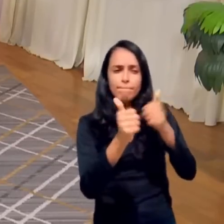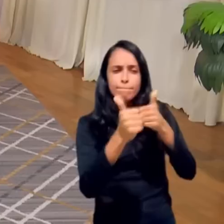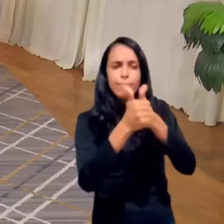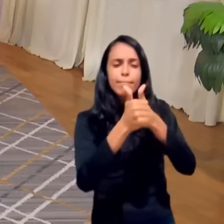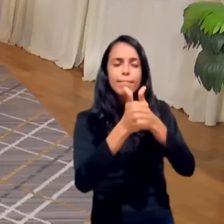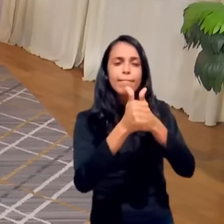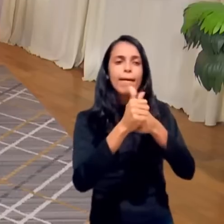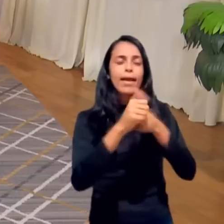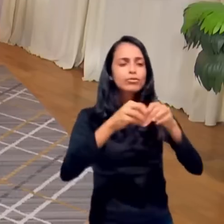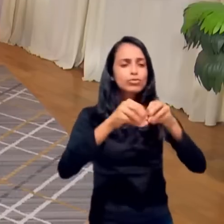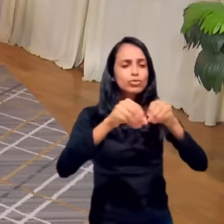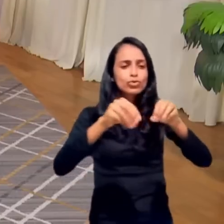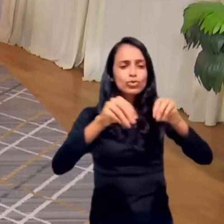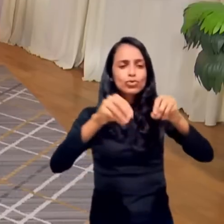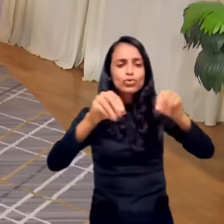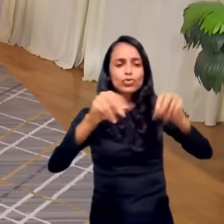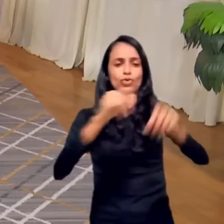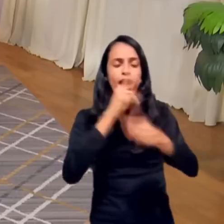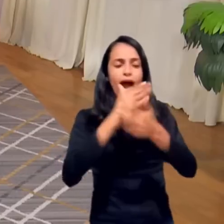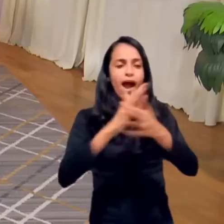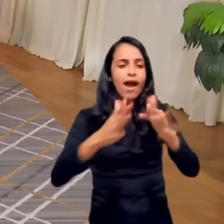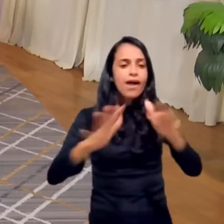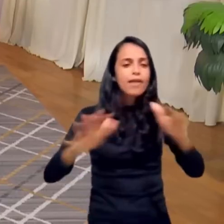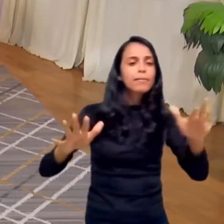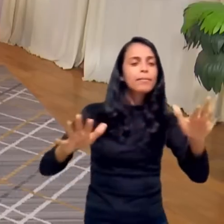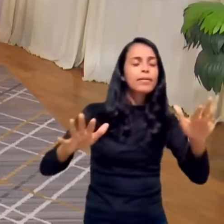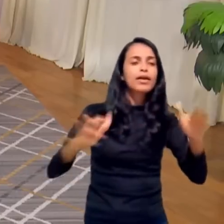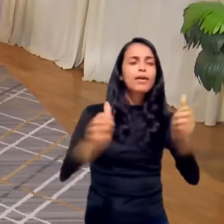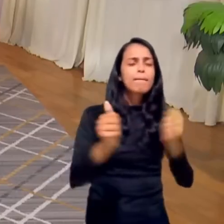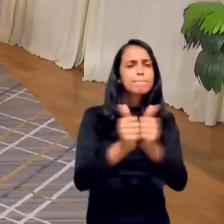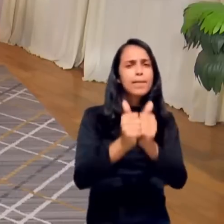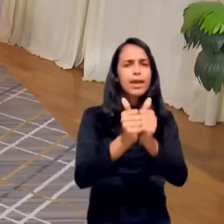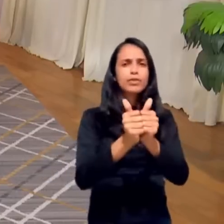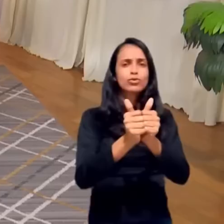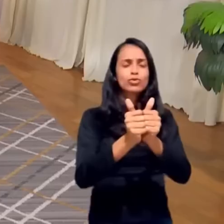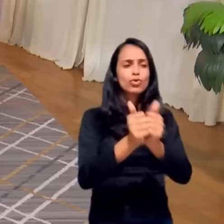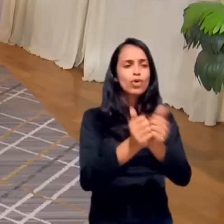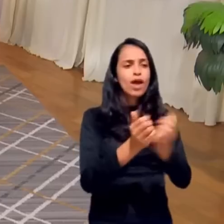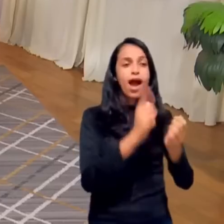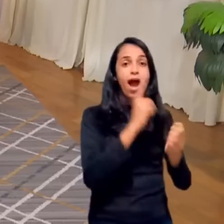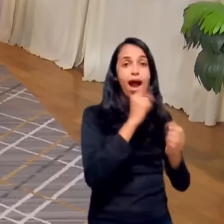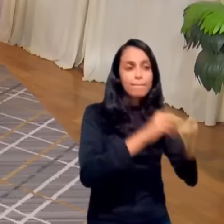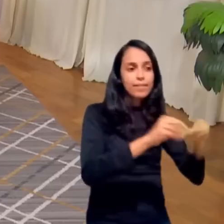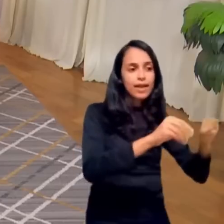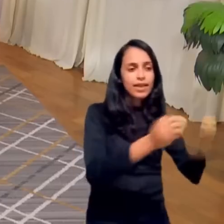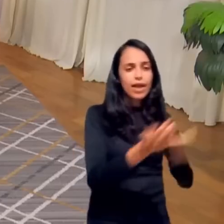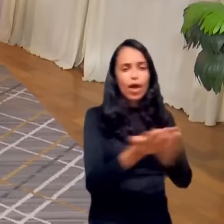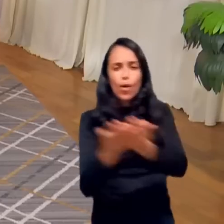Então, os discípulos viram alguém estranho lá na areia.